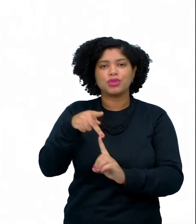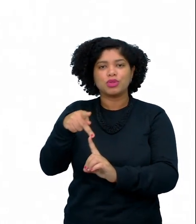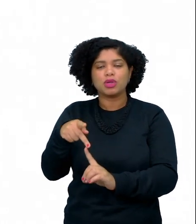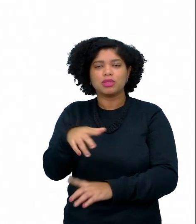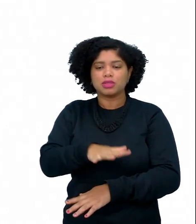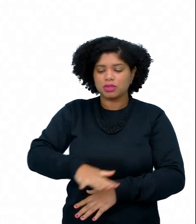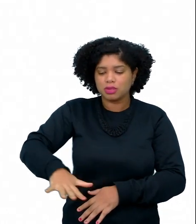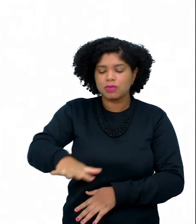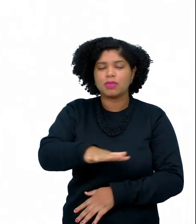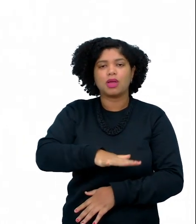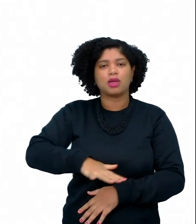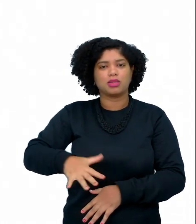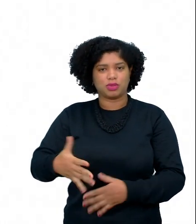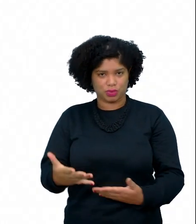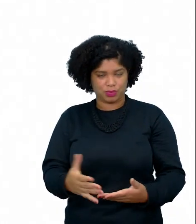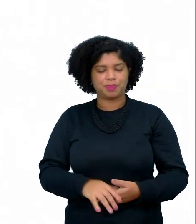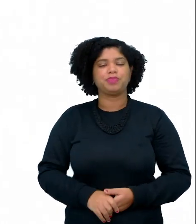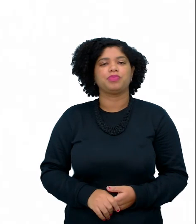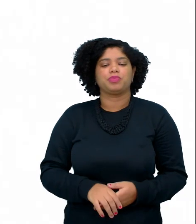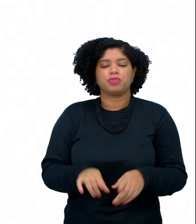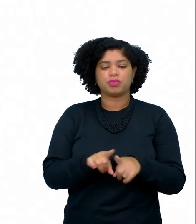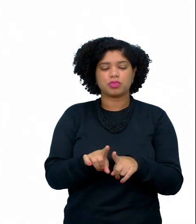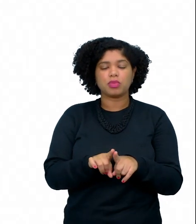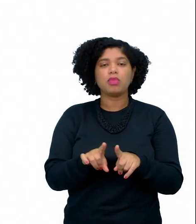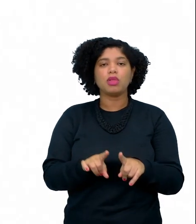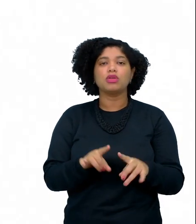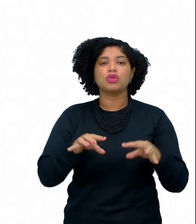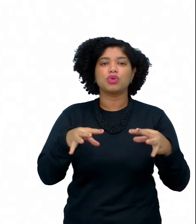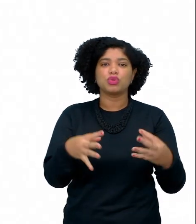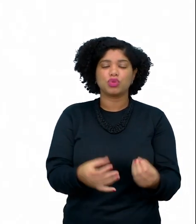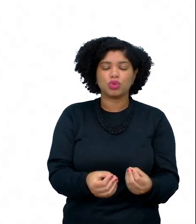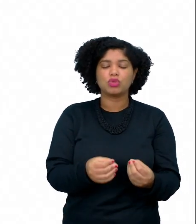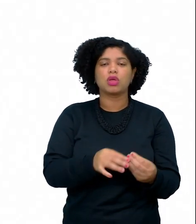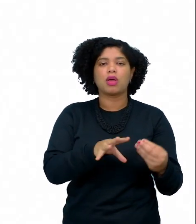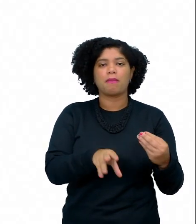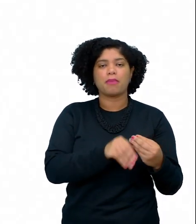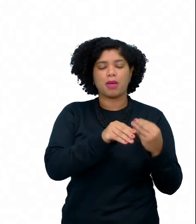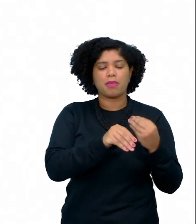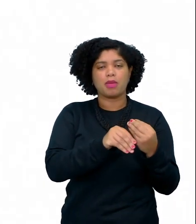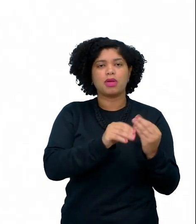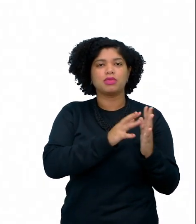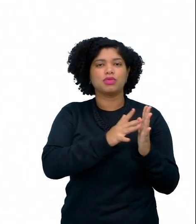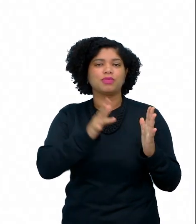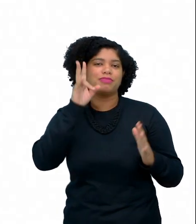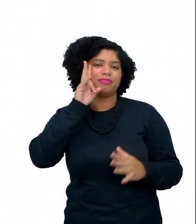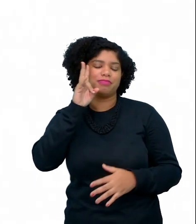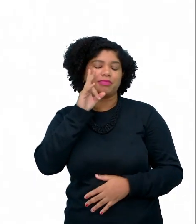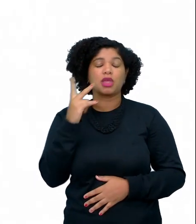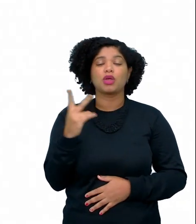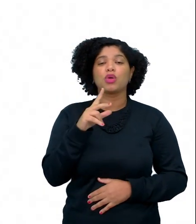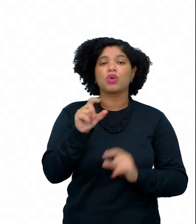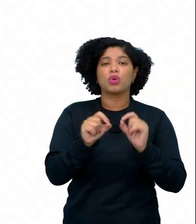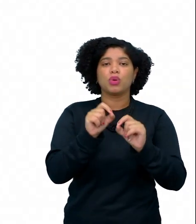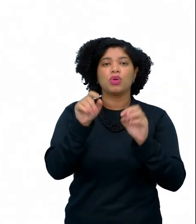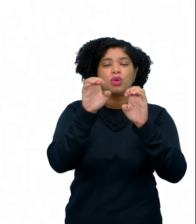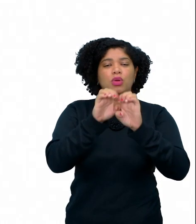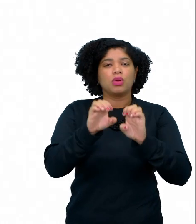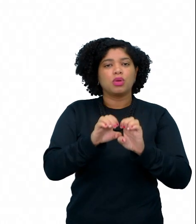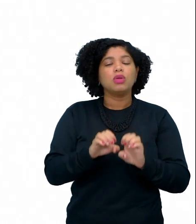espaços, ambientes, e com todos os compostos aí da narrativa. Segundo, estruturar